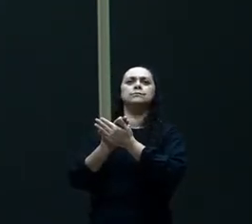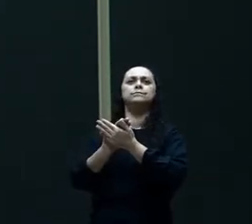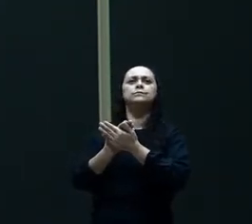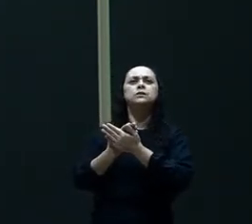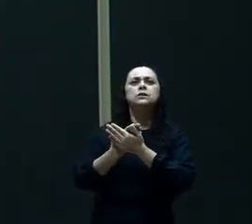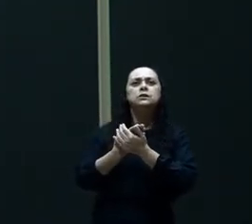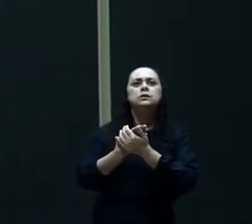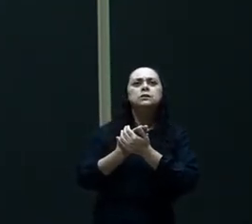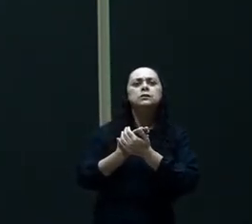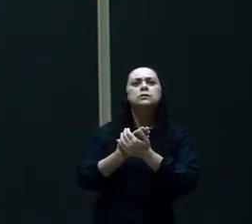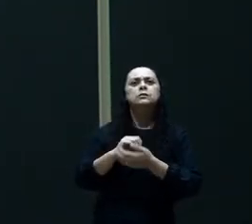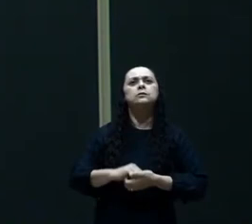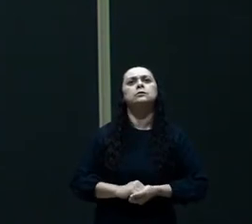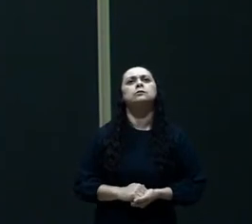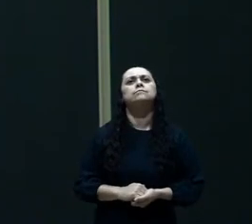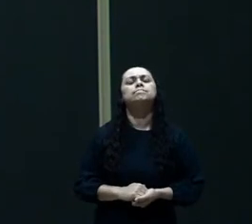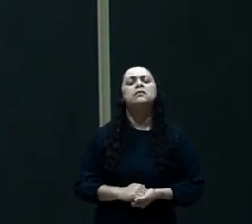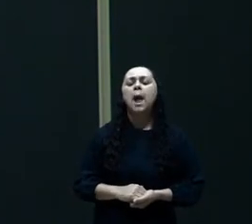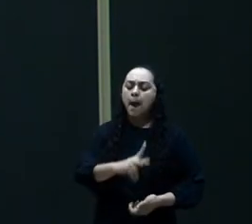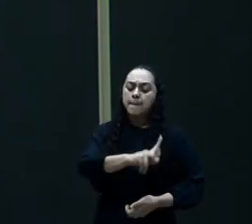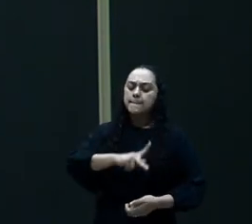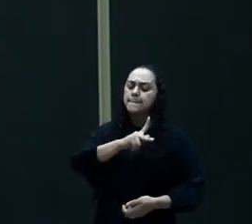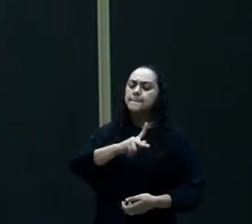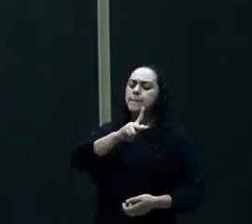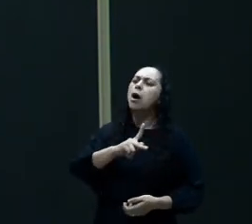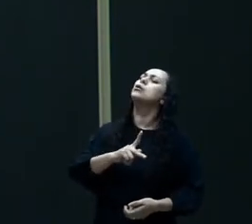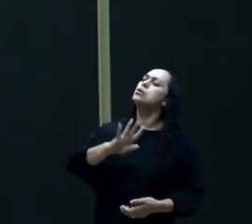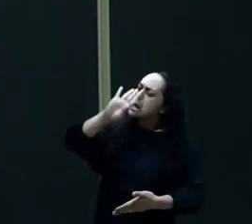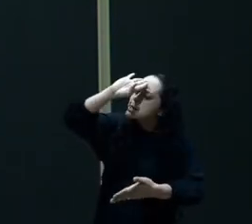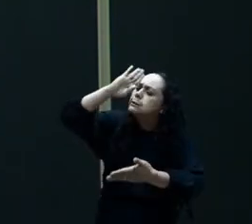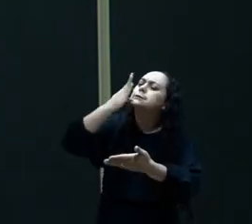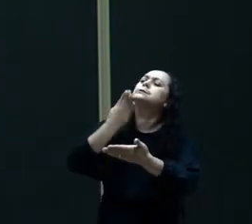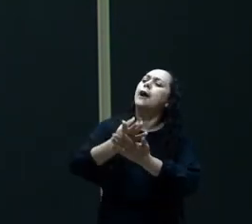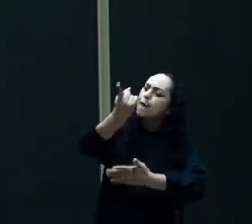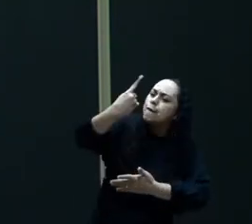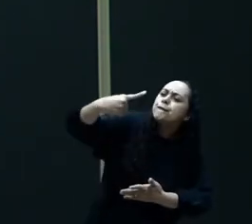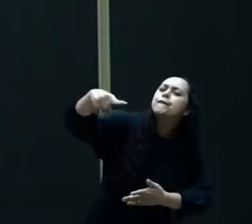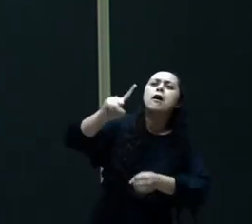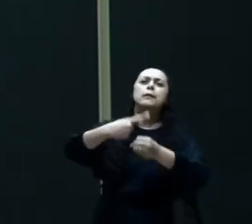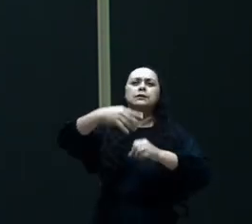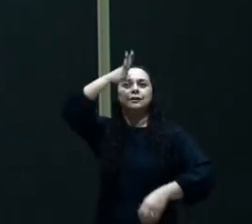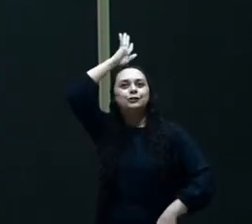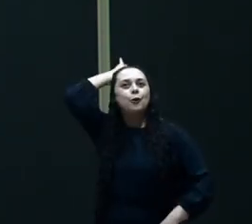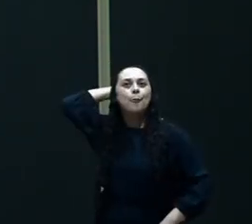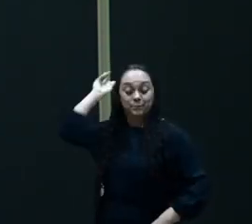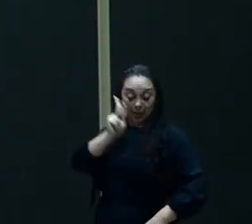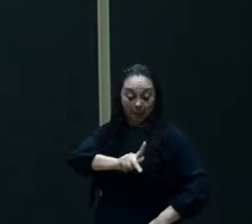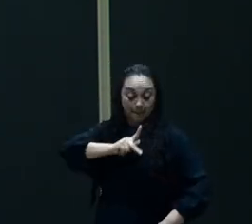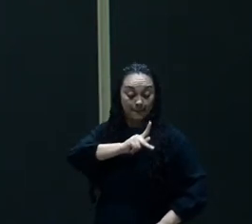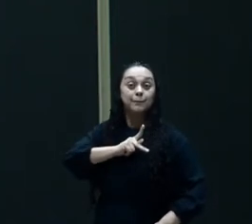eu vou estar em Roma onde eu tanto quero aquilo enche Paulo